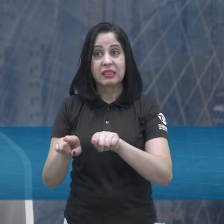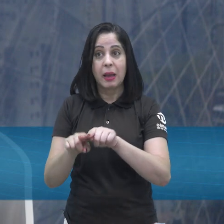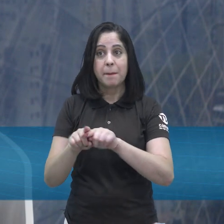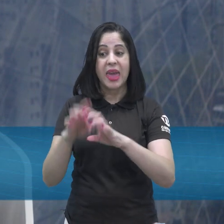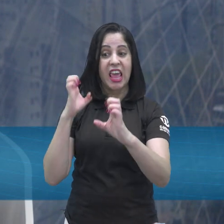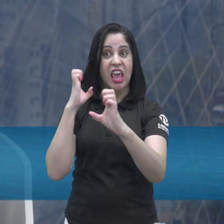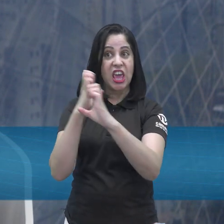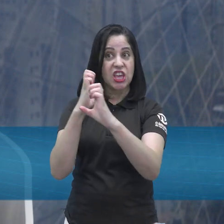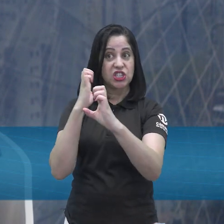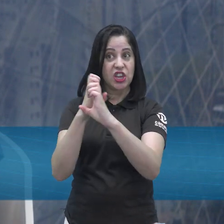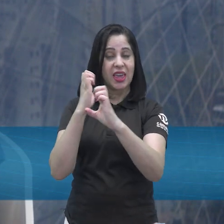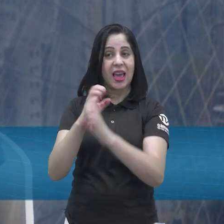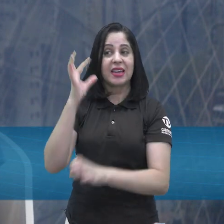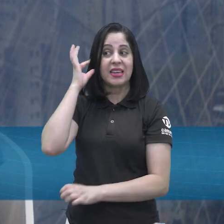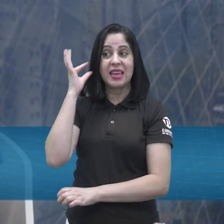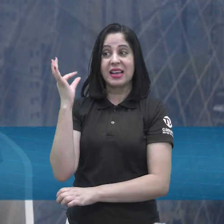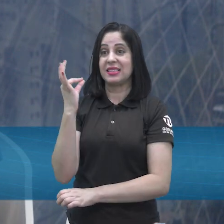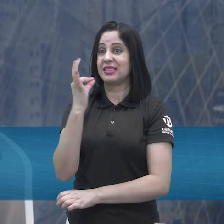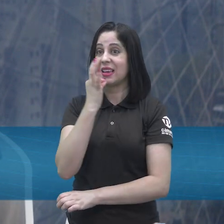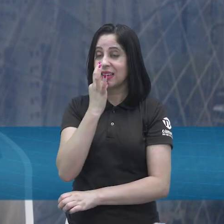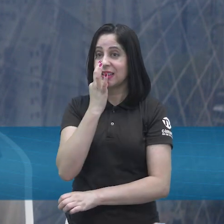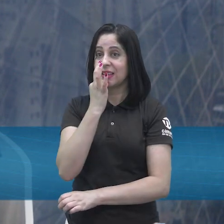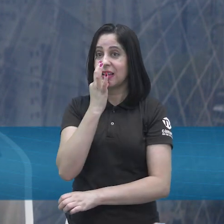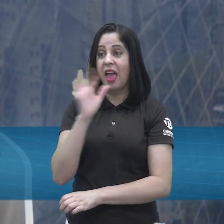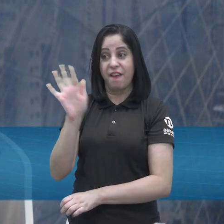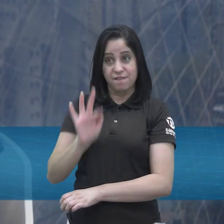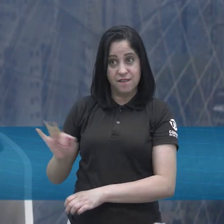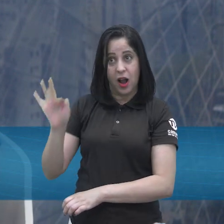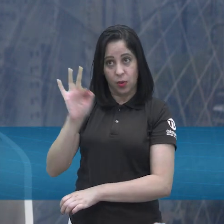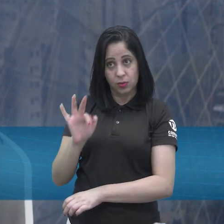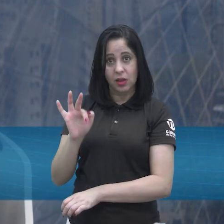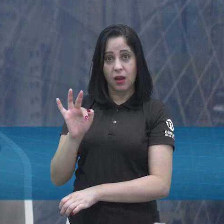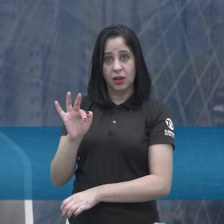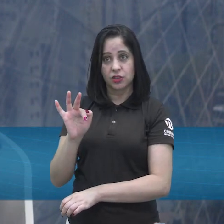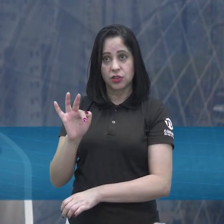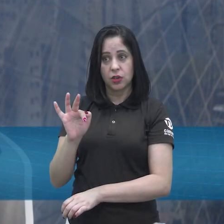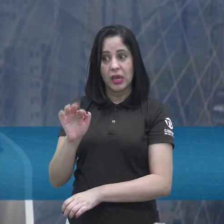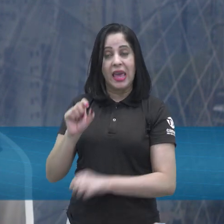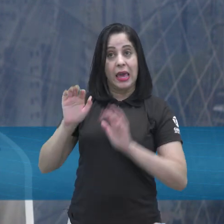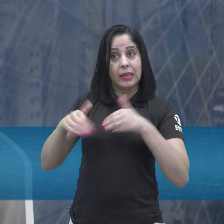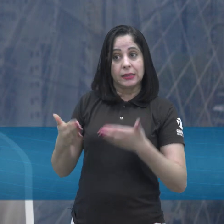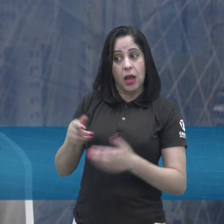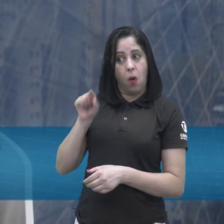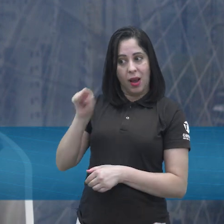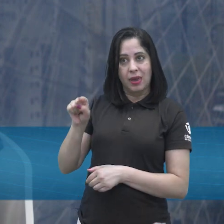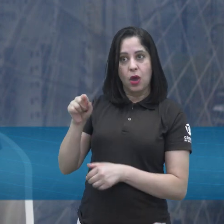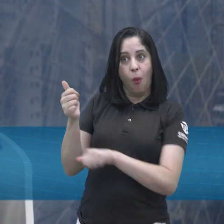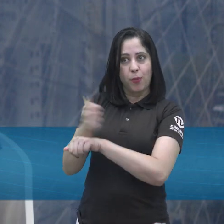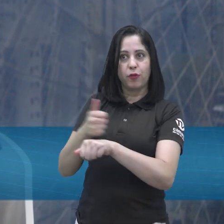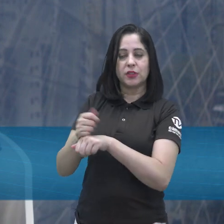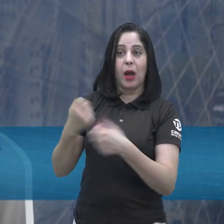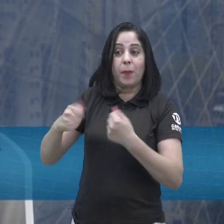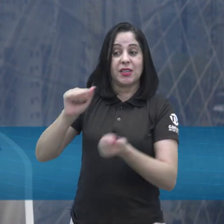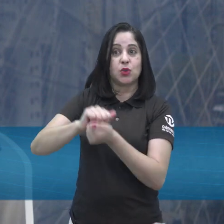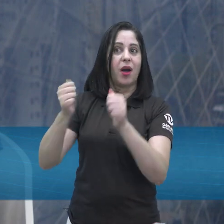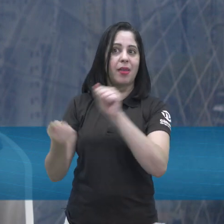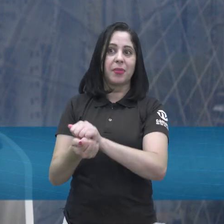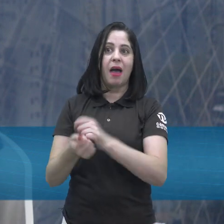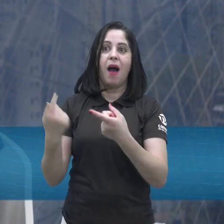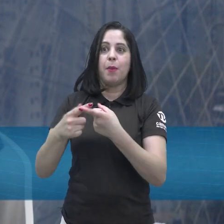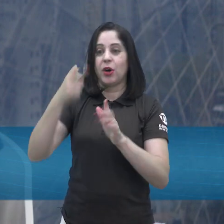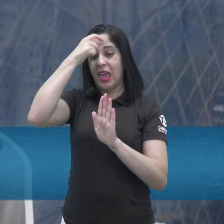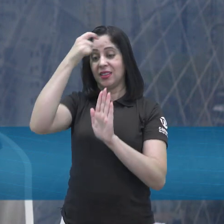engenharia de telemarketing para o profissional que estava se formando no ensino superior. Esse profissional ele teve que se adaptar, porque as inteligências artificiais